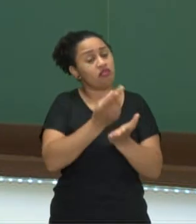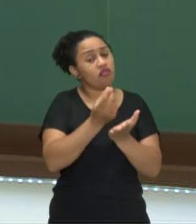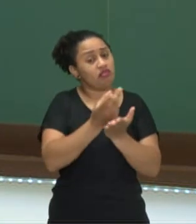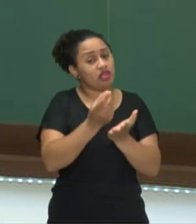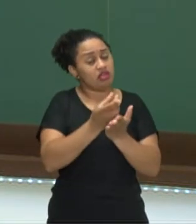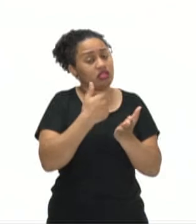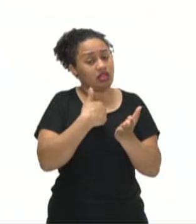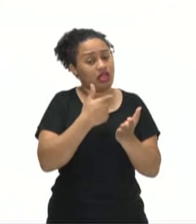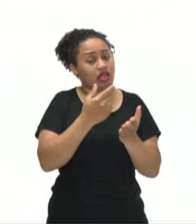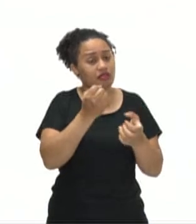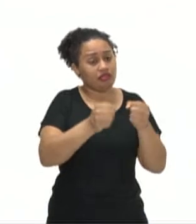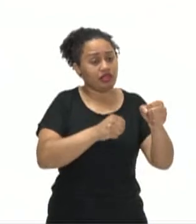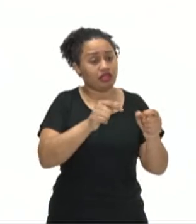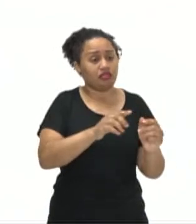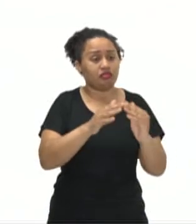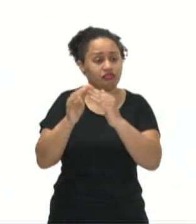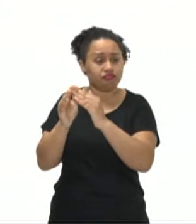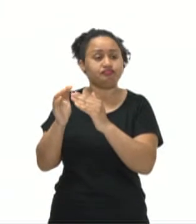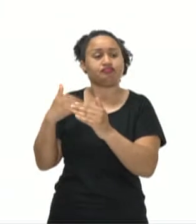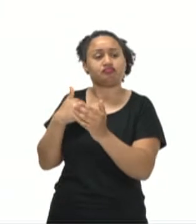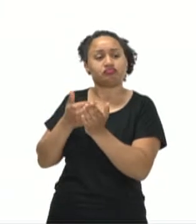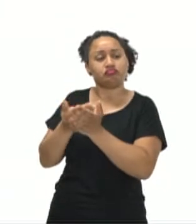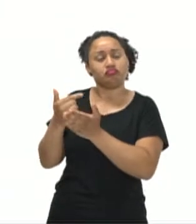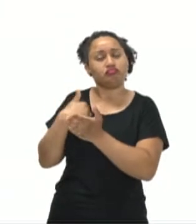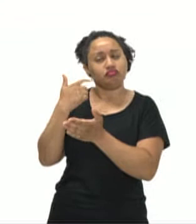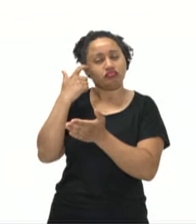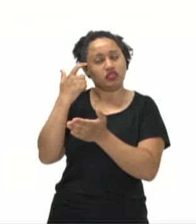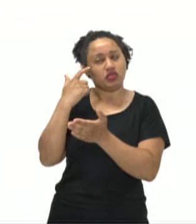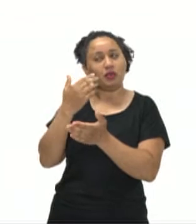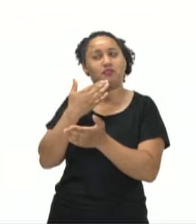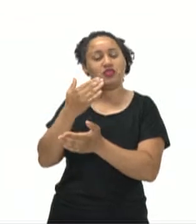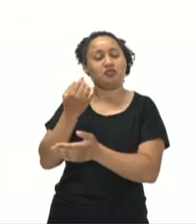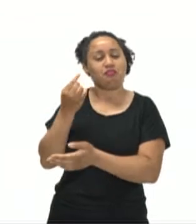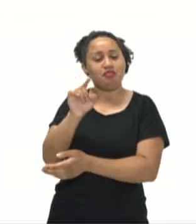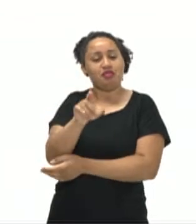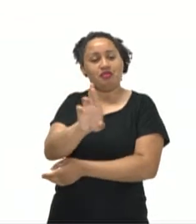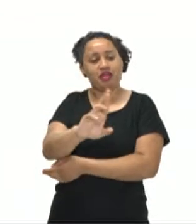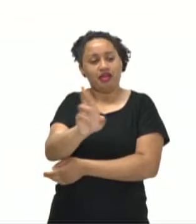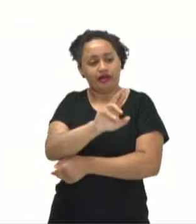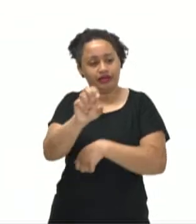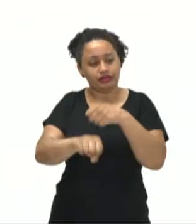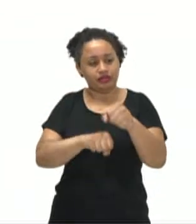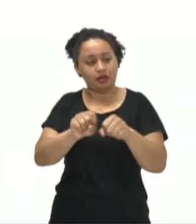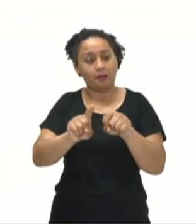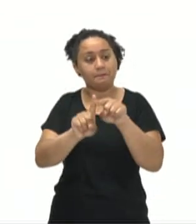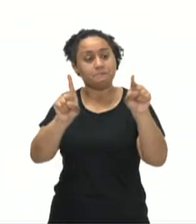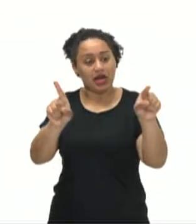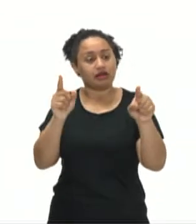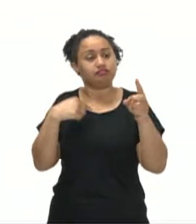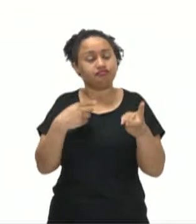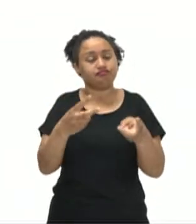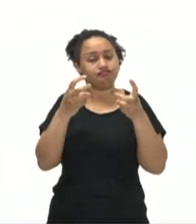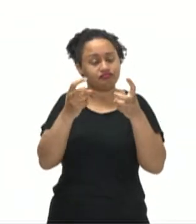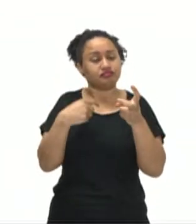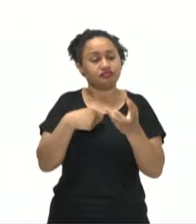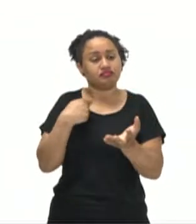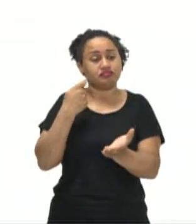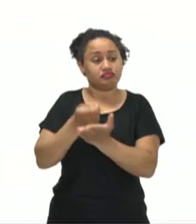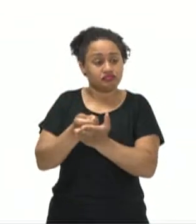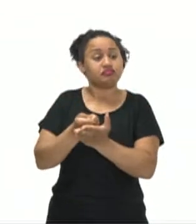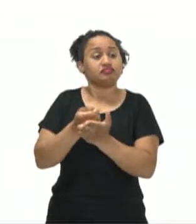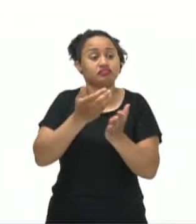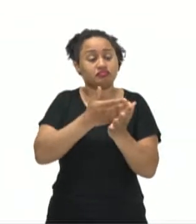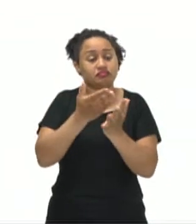seu vizinho. Inicialmente ela pensou em cobrar R$1.000 por essa bicicleta, mas tendo em vista que o pagamento